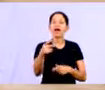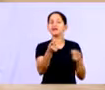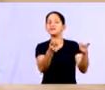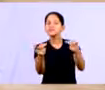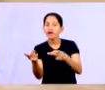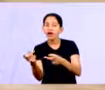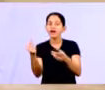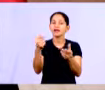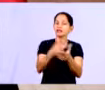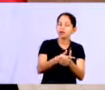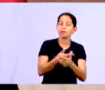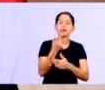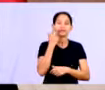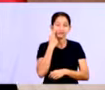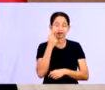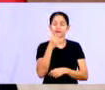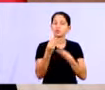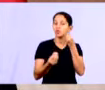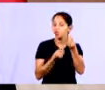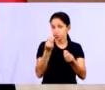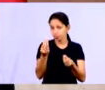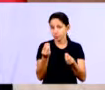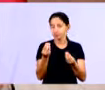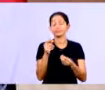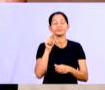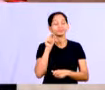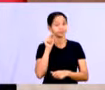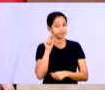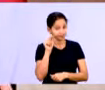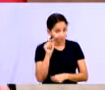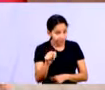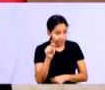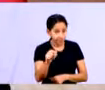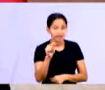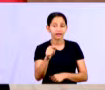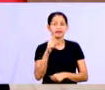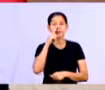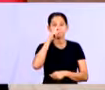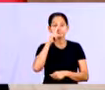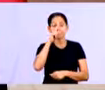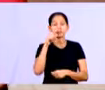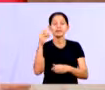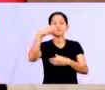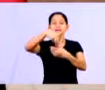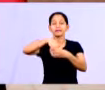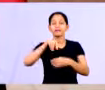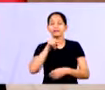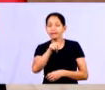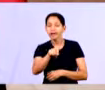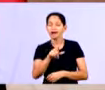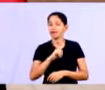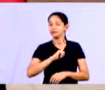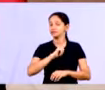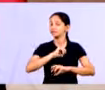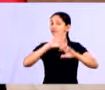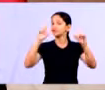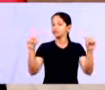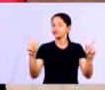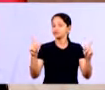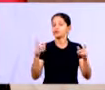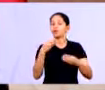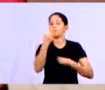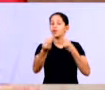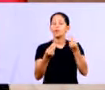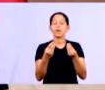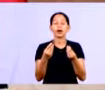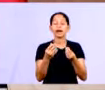cenário econômico? Isso mesmo. Quando você analisa o risco de mercado, o cenário econômico, ele não,